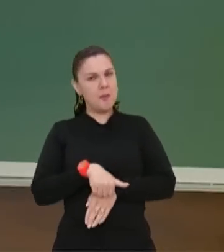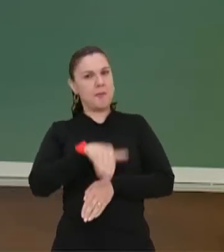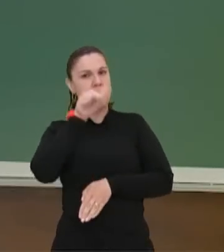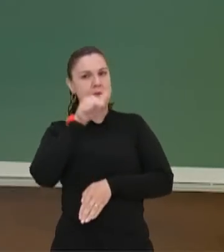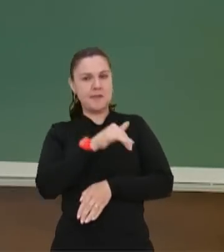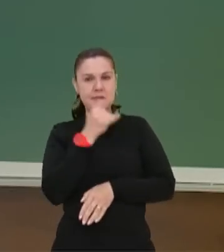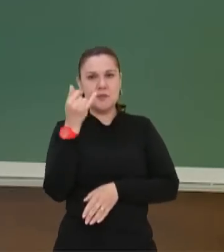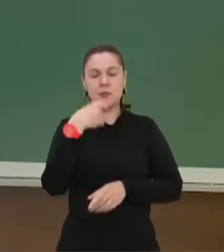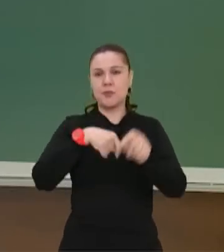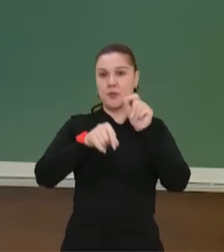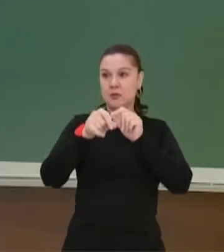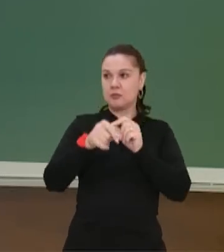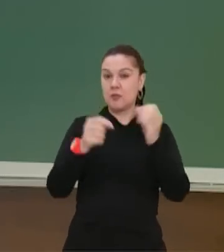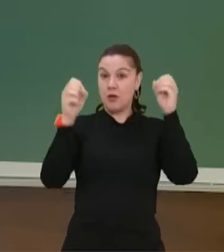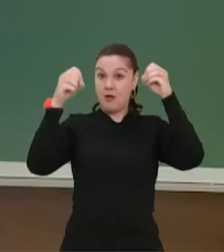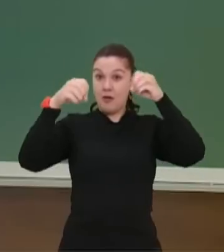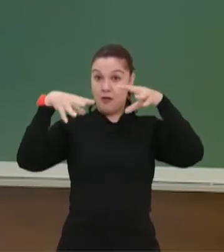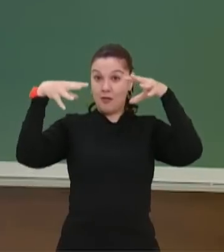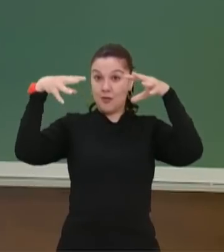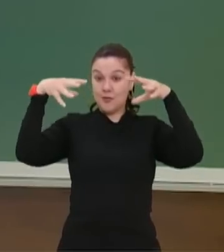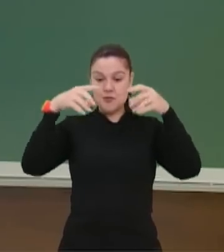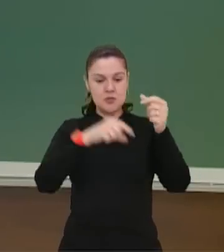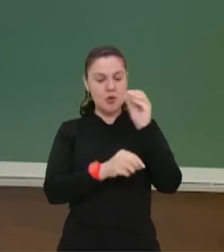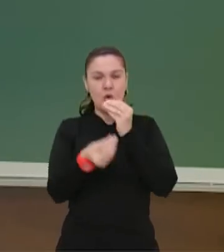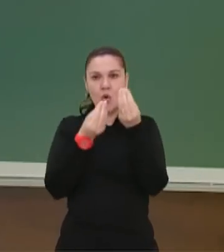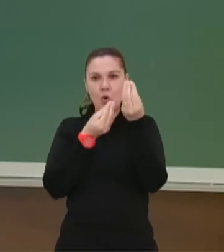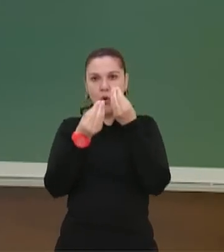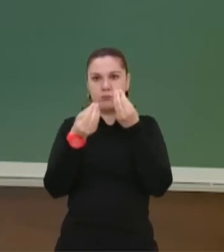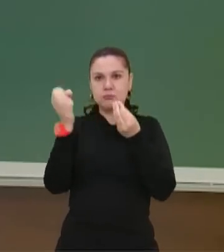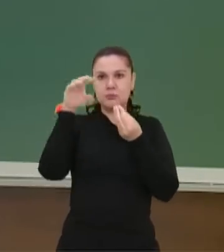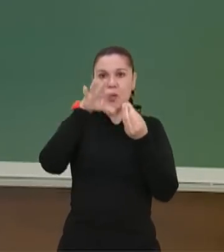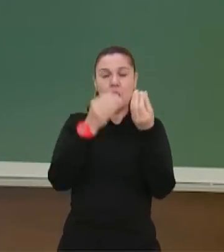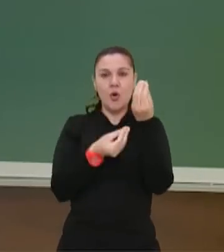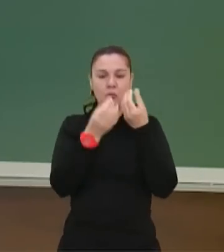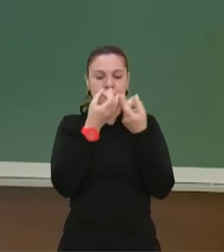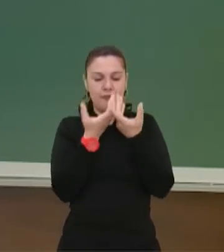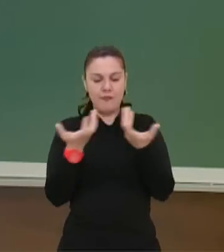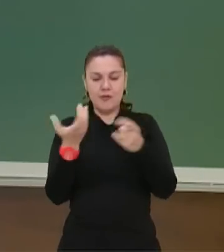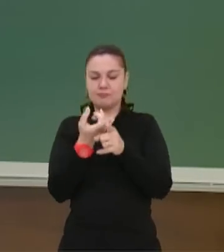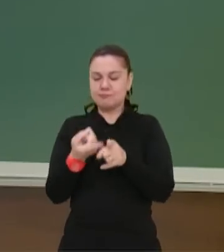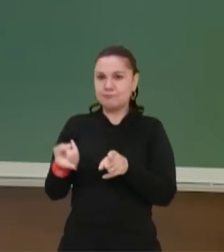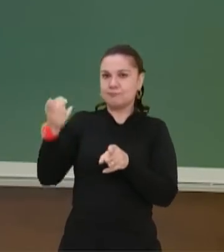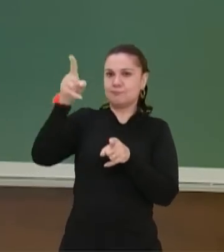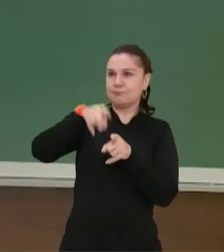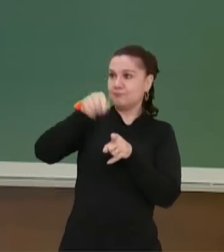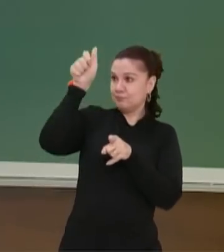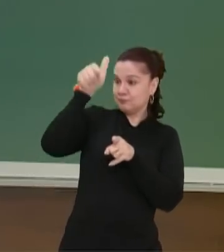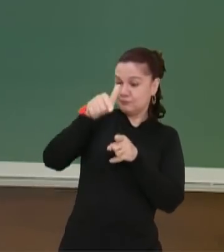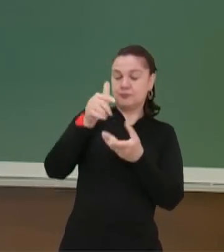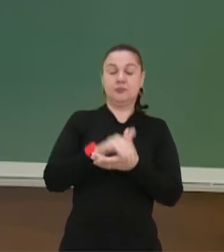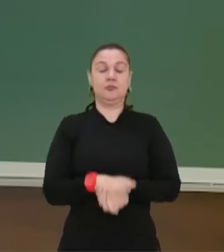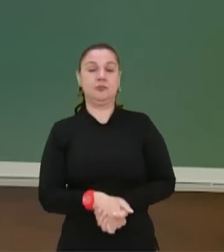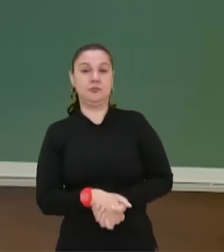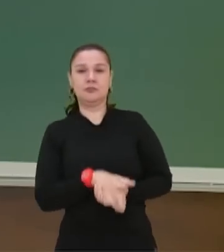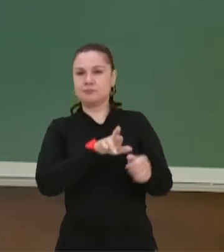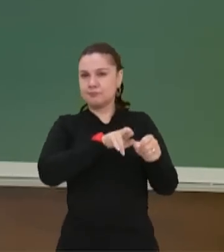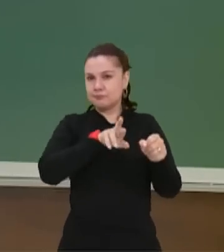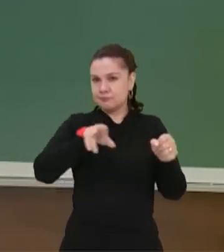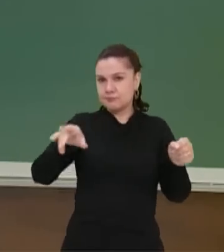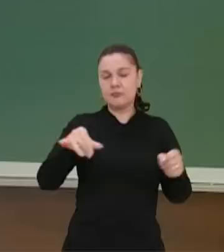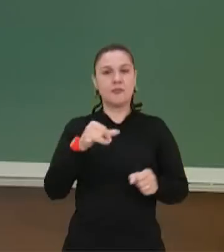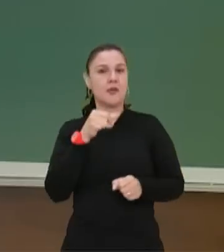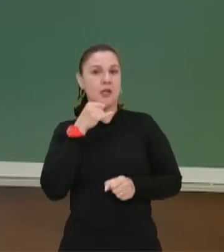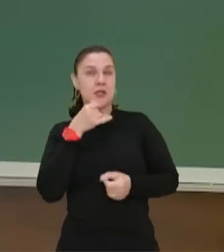mais importantes, a luz, porque sem a luz como é que os vegetais realizariam a fotossíntese, né? Entre outros, como